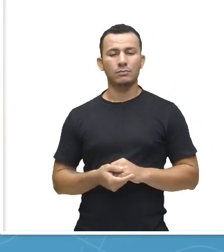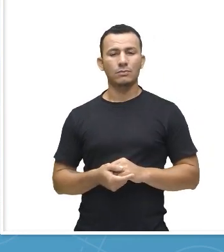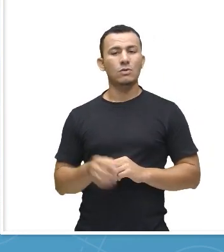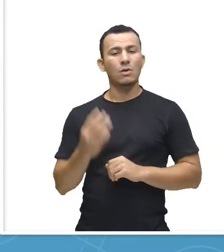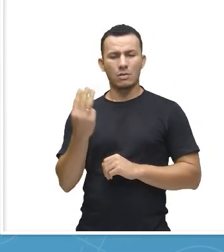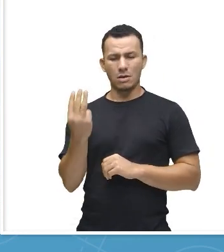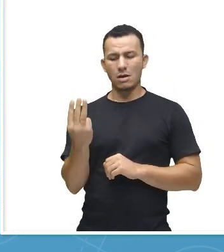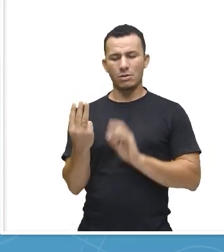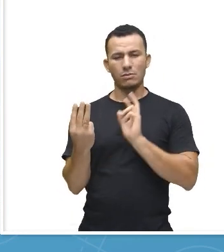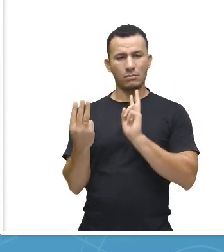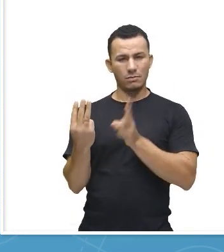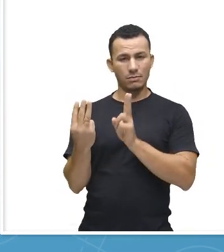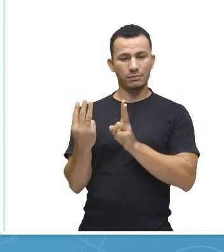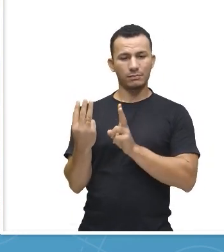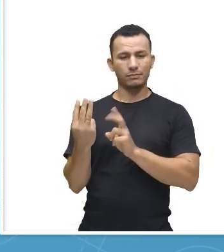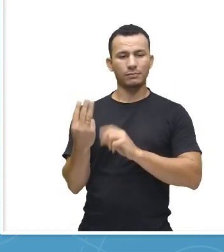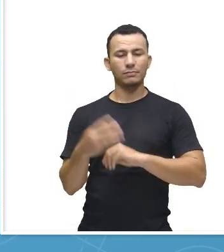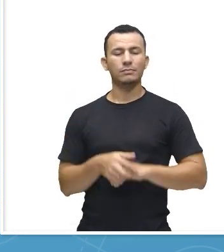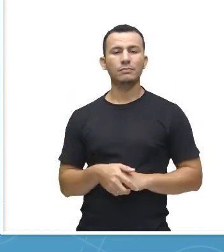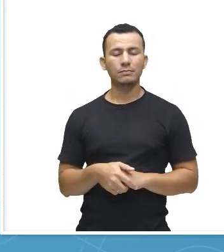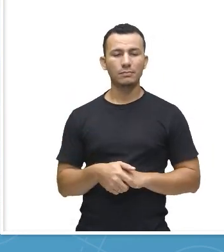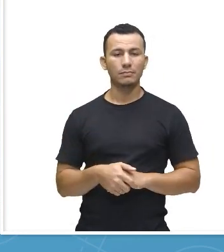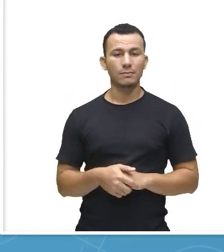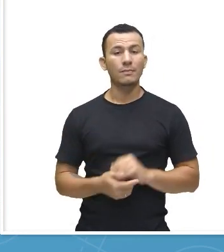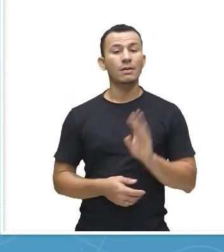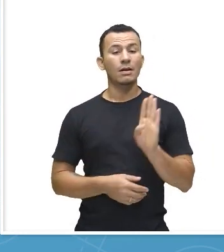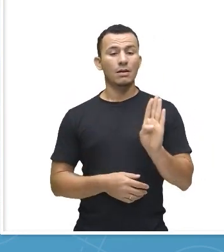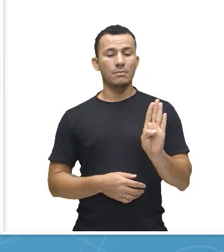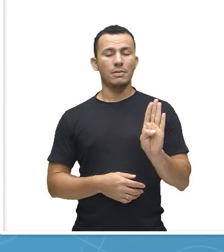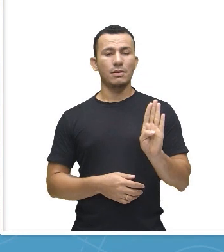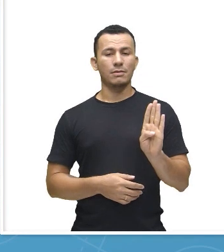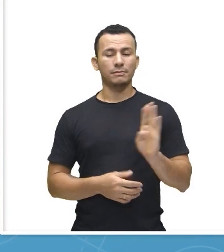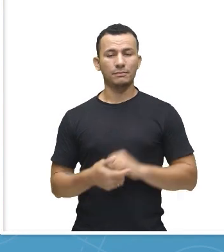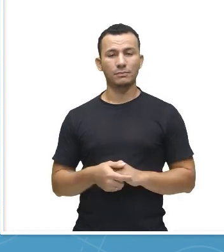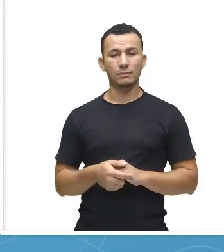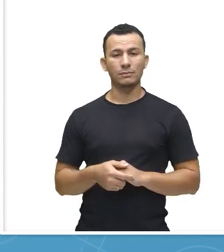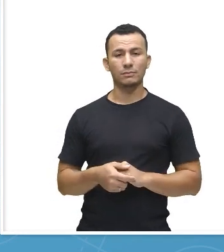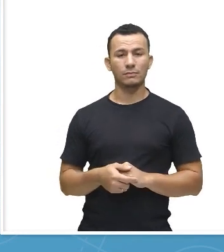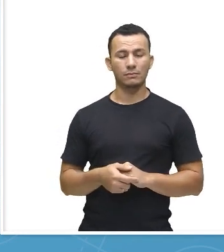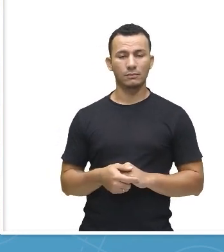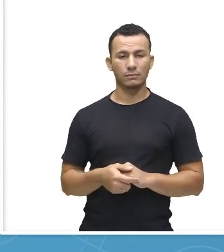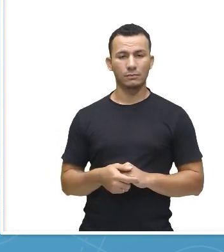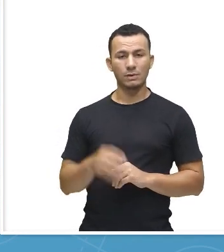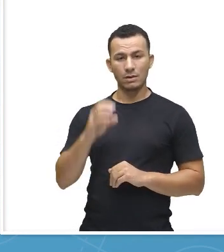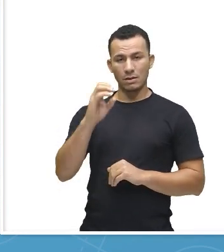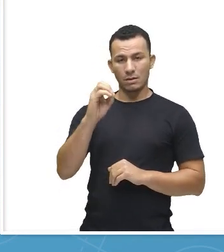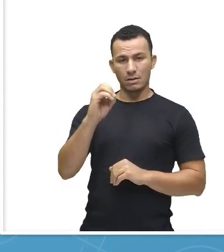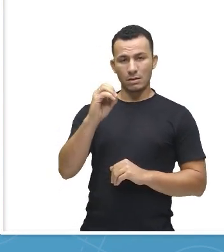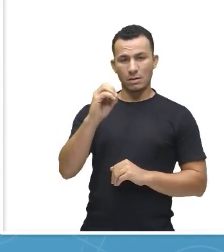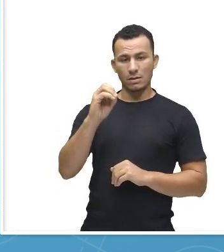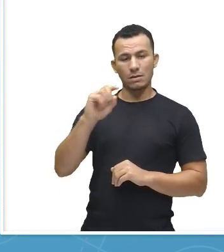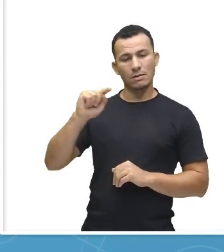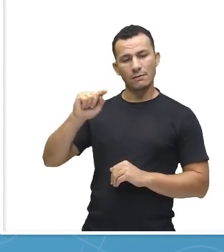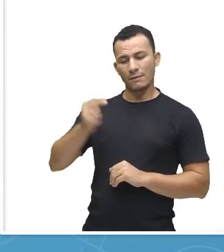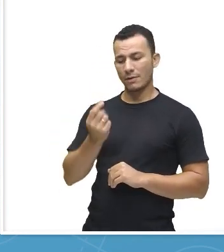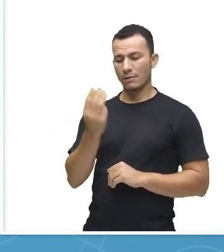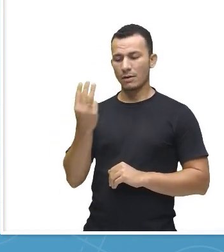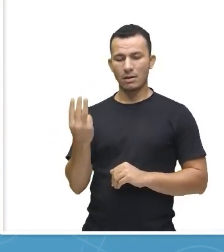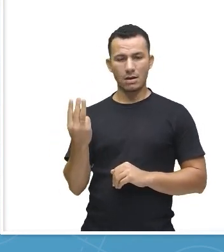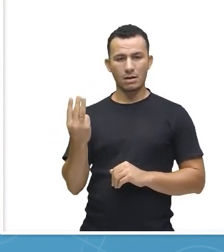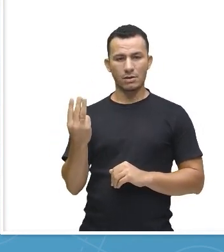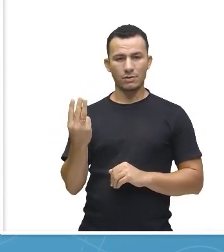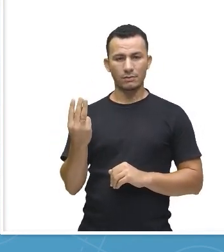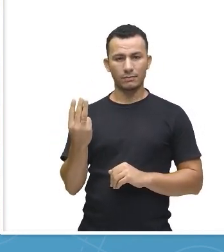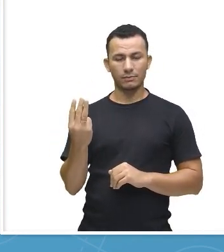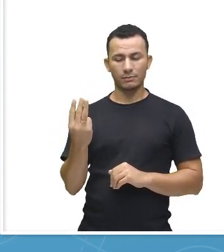somente 3. Na letra B, nós temos o quê? 3 décimos. Vejam que o 3 está na